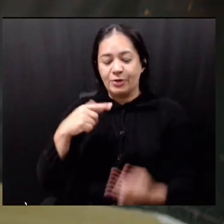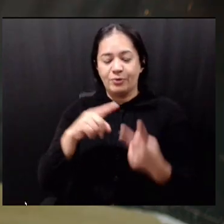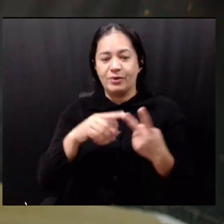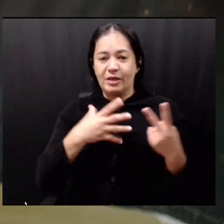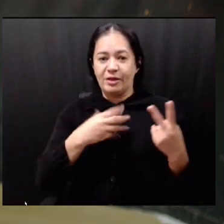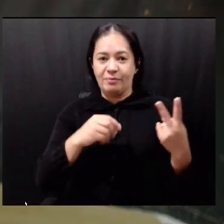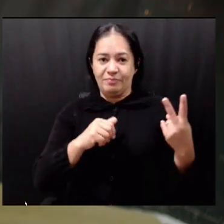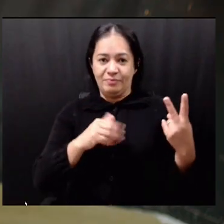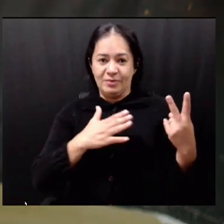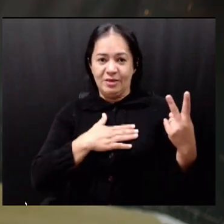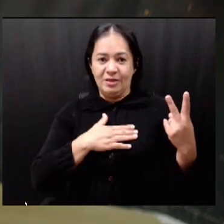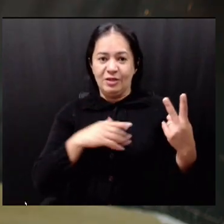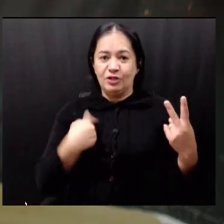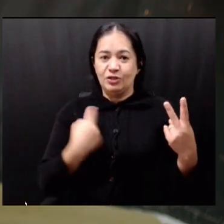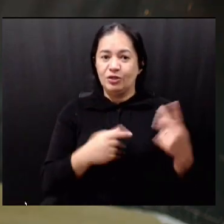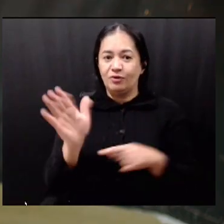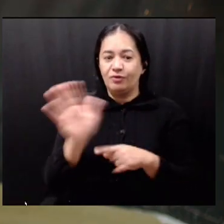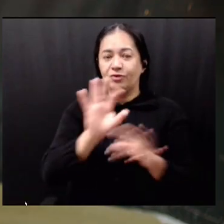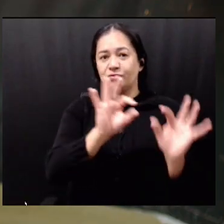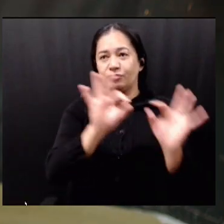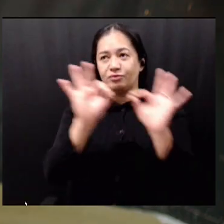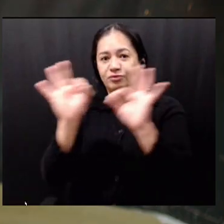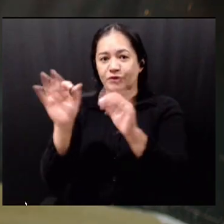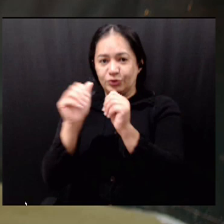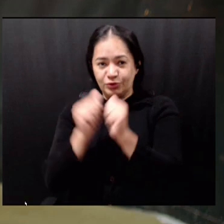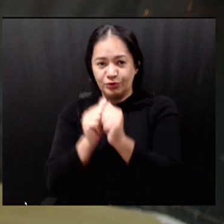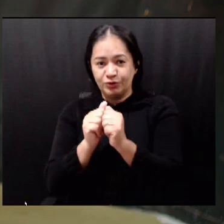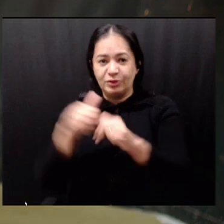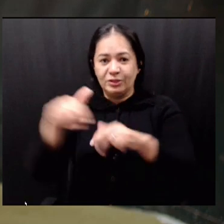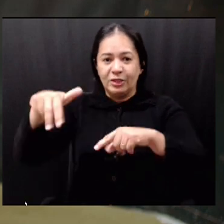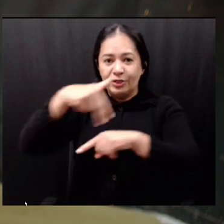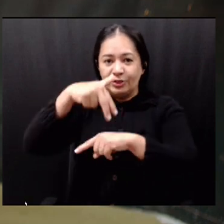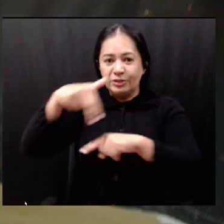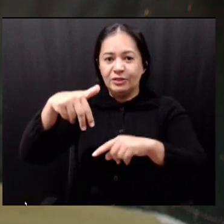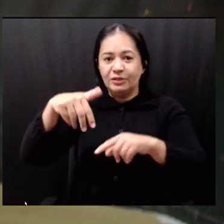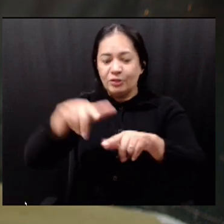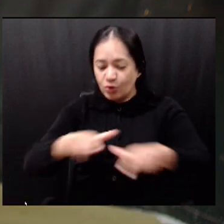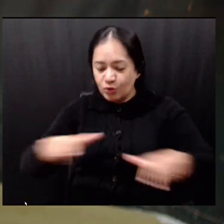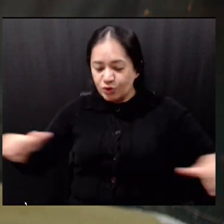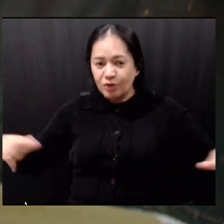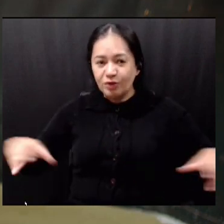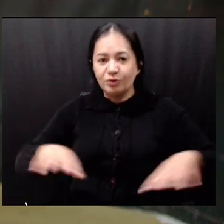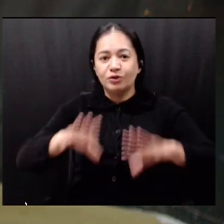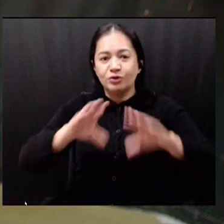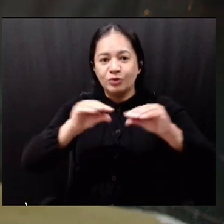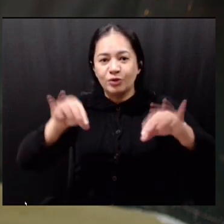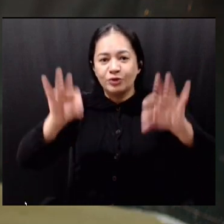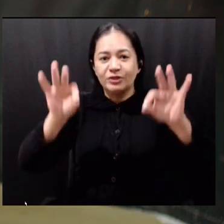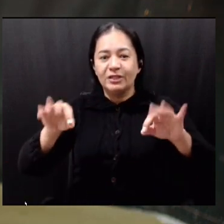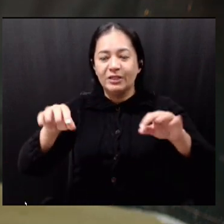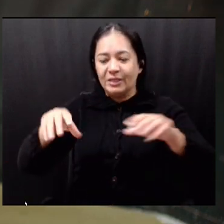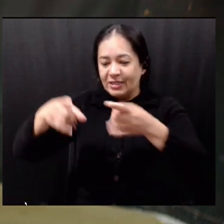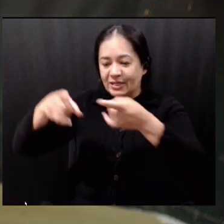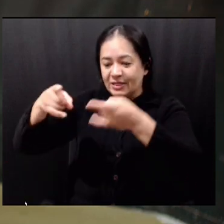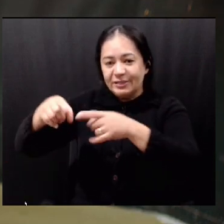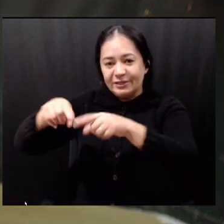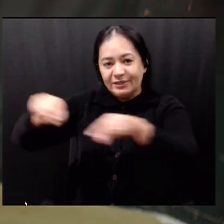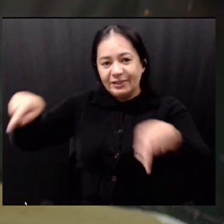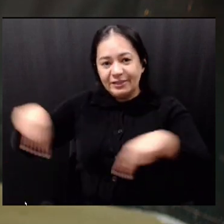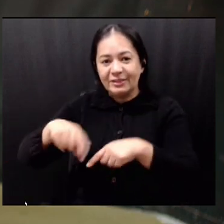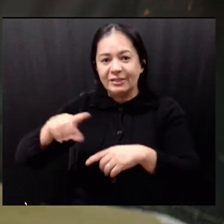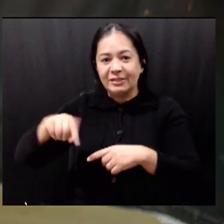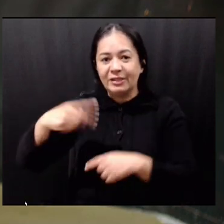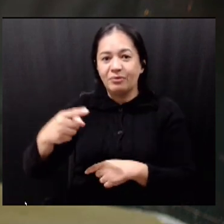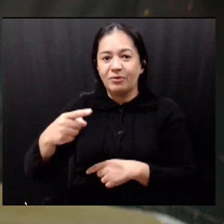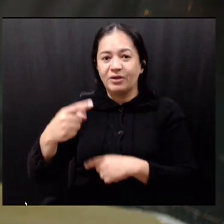assistíamos filmes juntas, desenhos, no chão, no colchão, na sala. Depois disso, ela gravava,